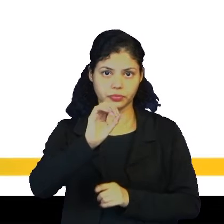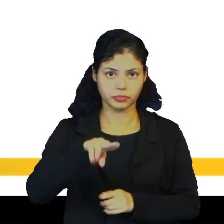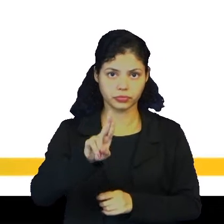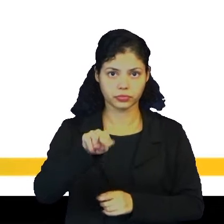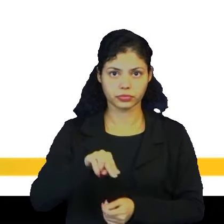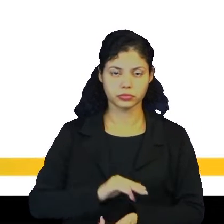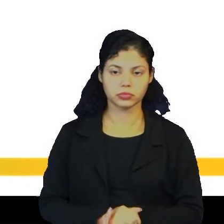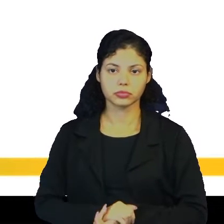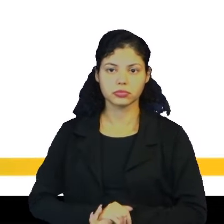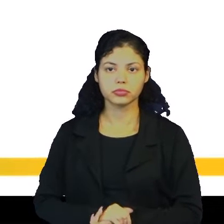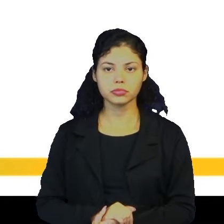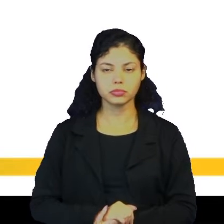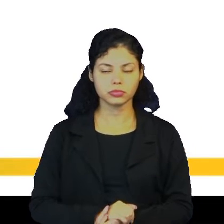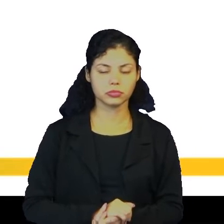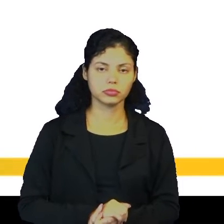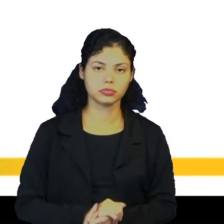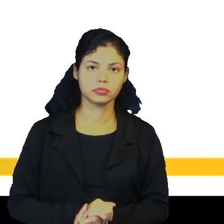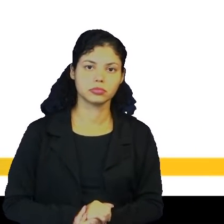ONU.